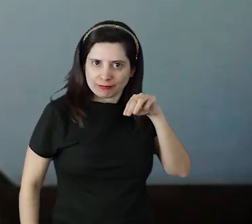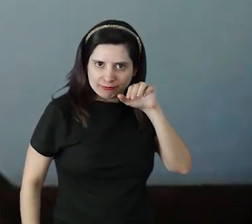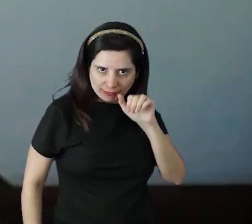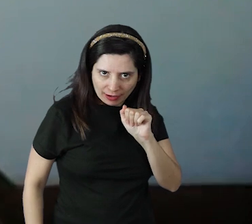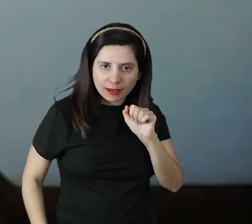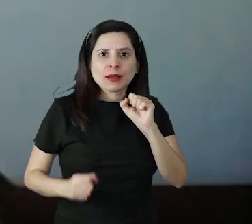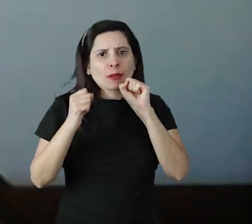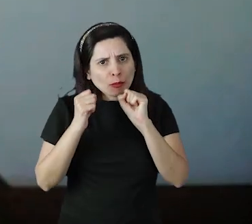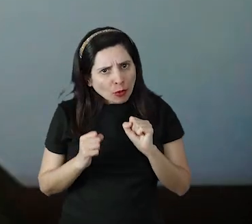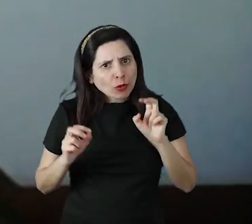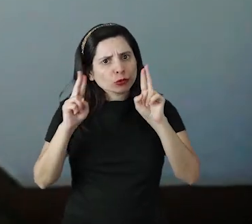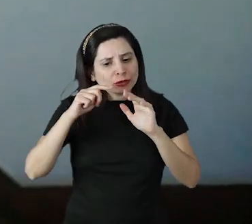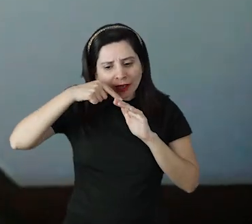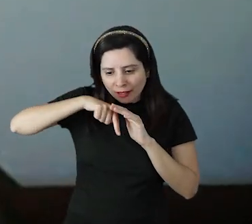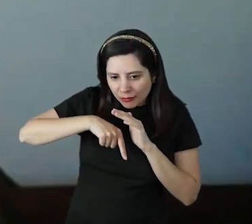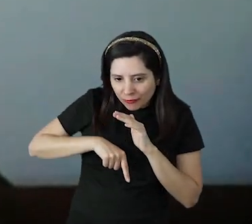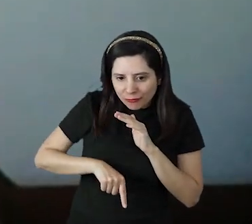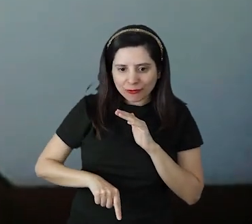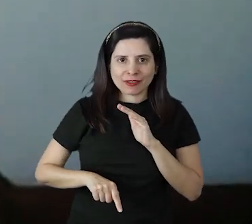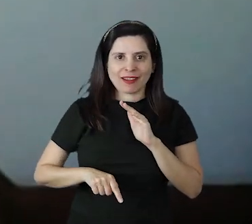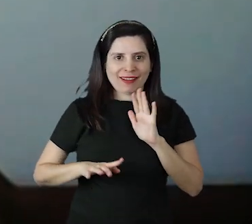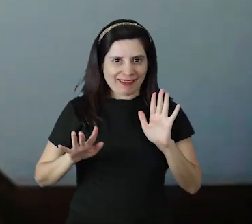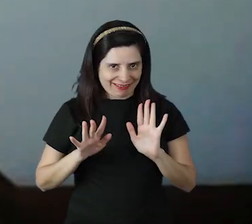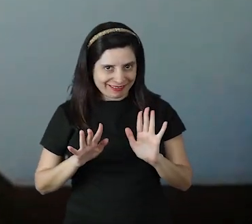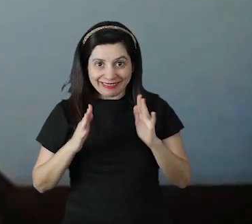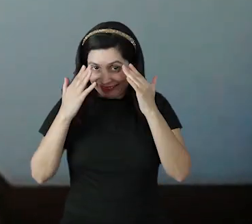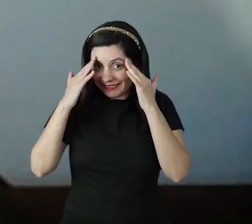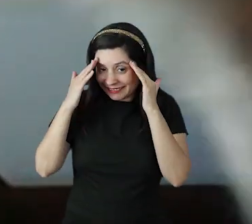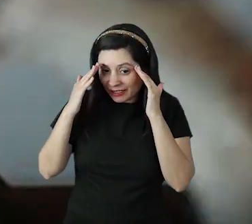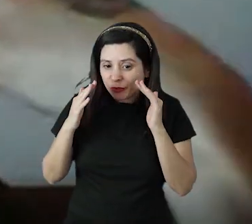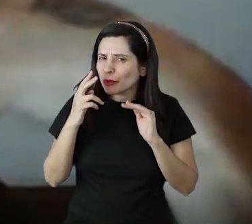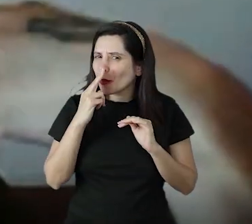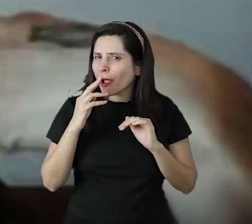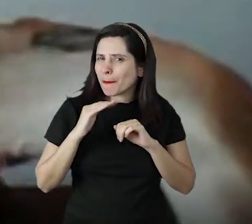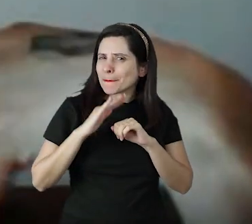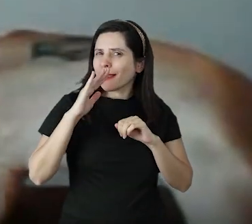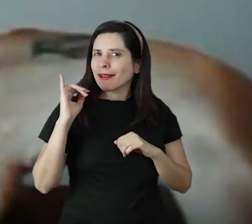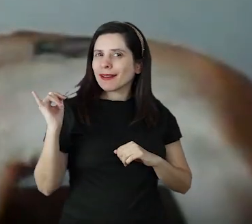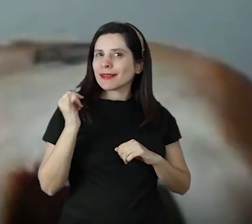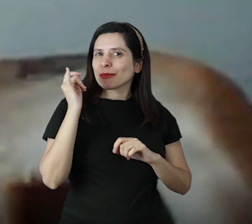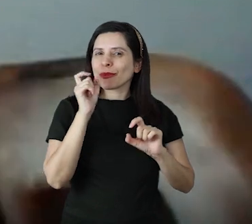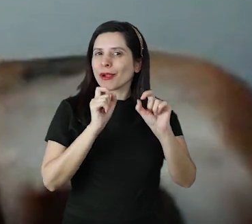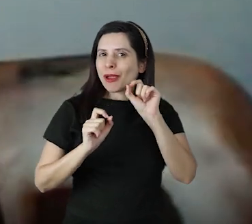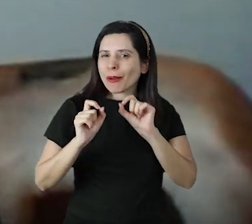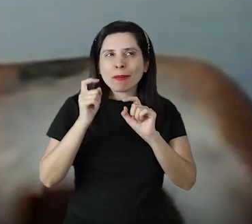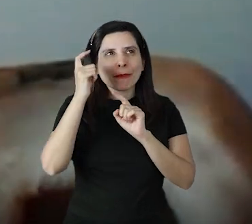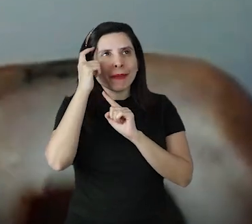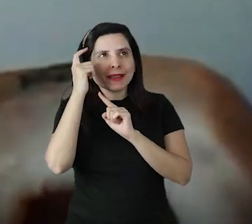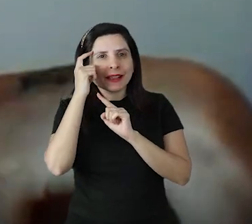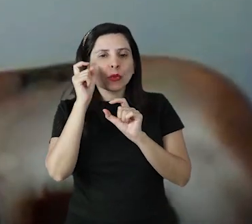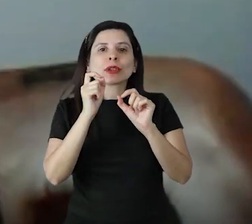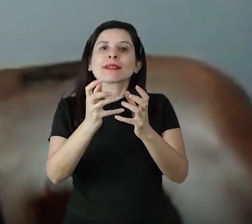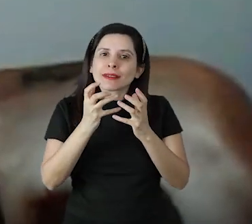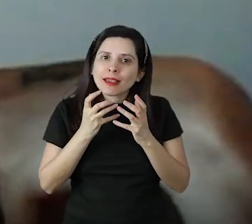para aprofundar sem ter que ficar dentro da forma, né? Porque eu acho que o que é mais importante é a gente sempre pensar o que que eu